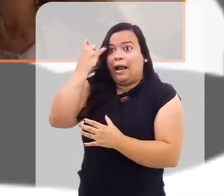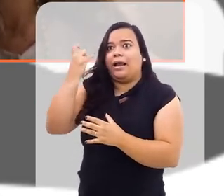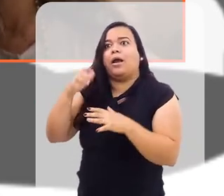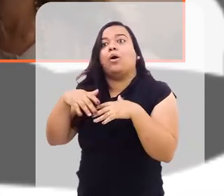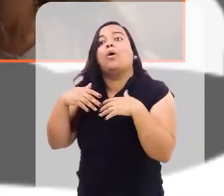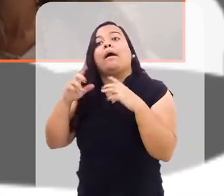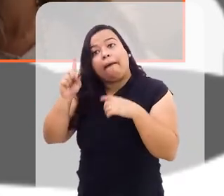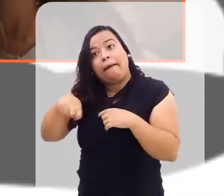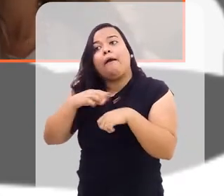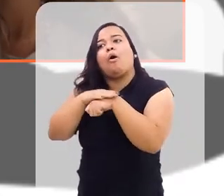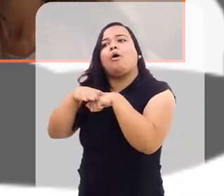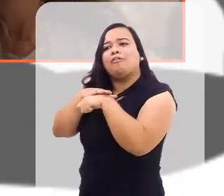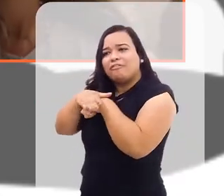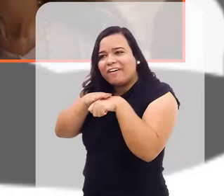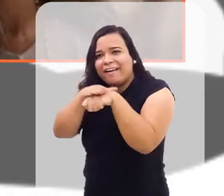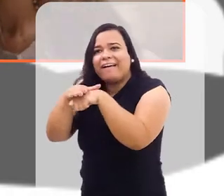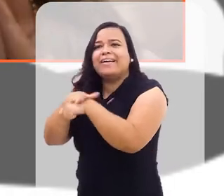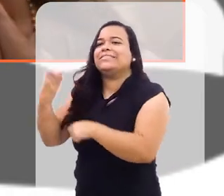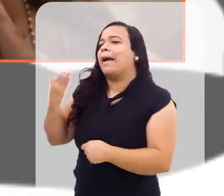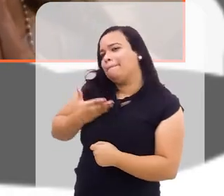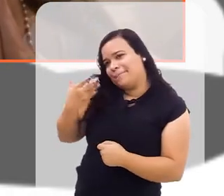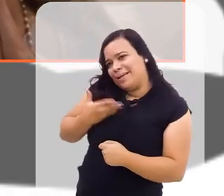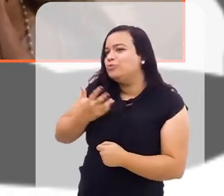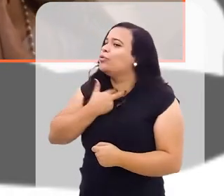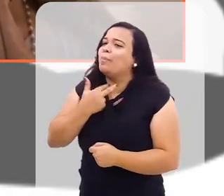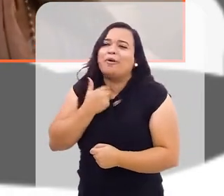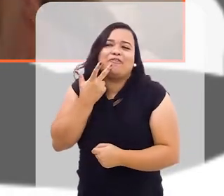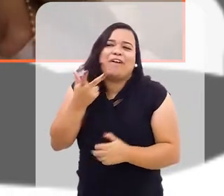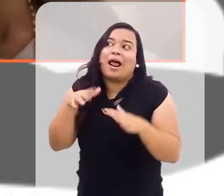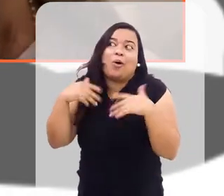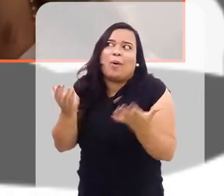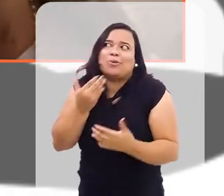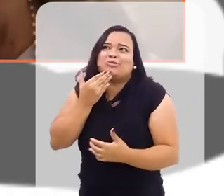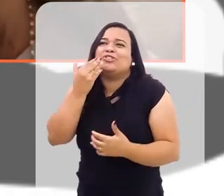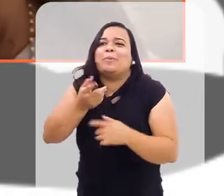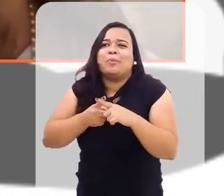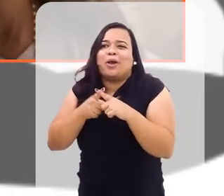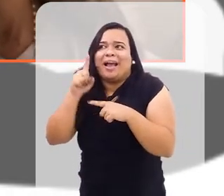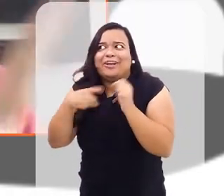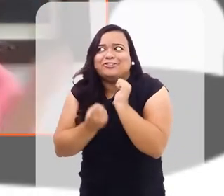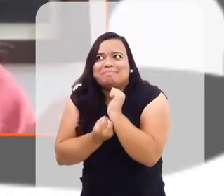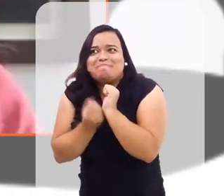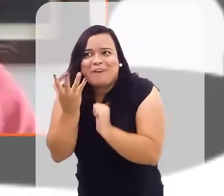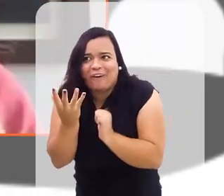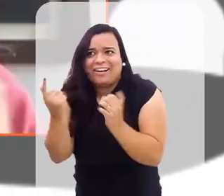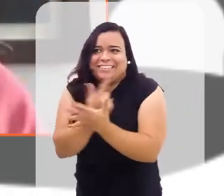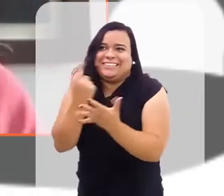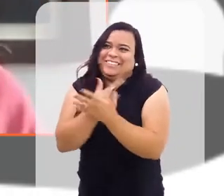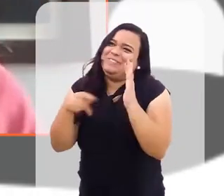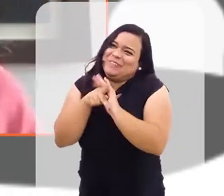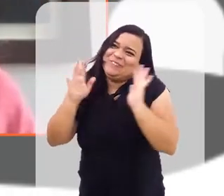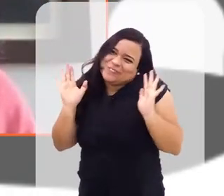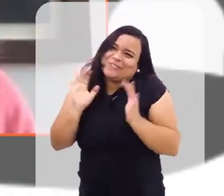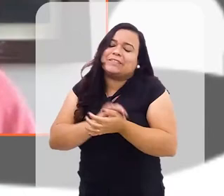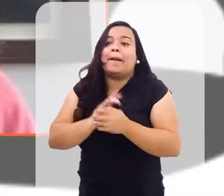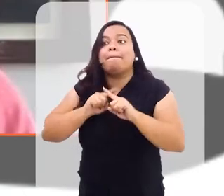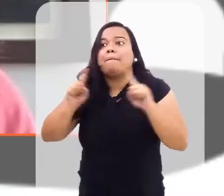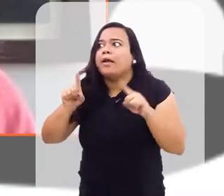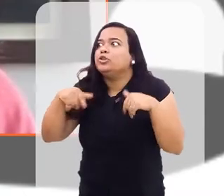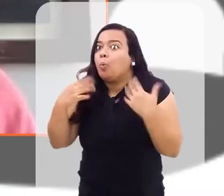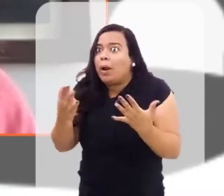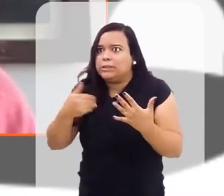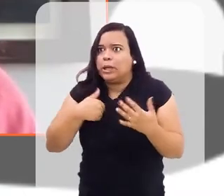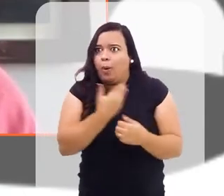conversa, porque isso também já é um spoiler do livro. Mas na hora, quando a gente começou a conversar